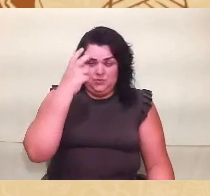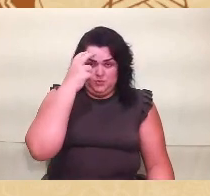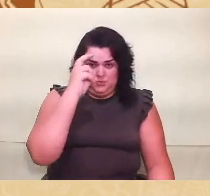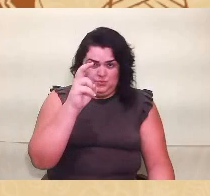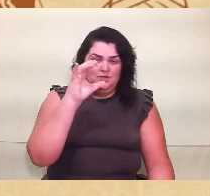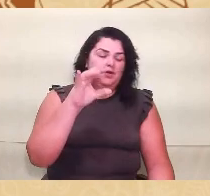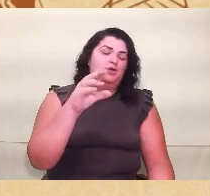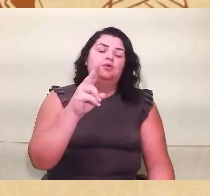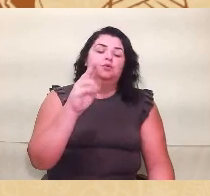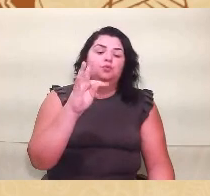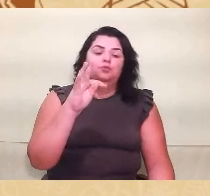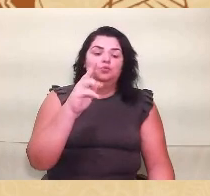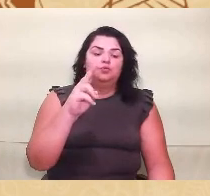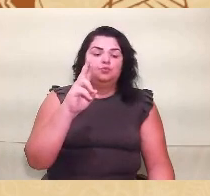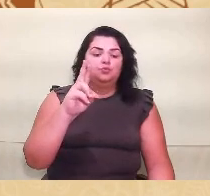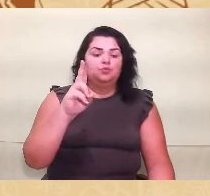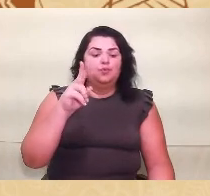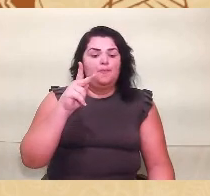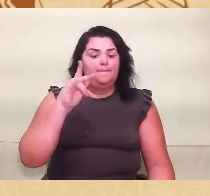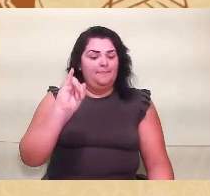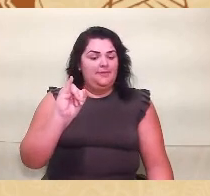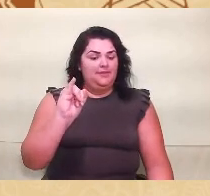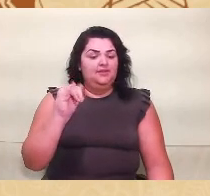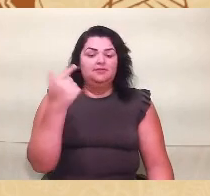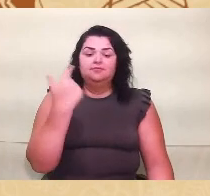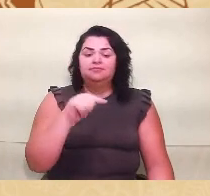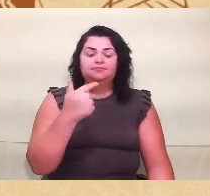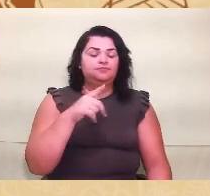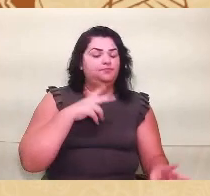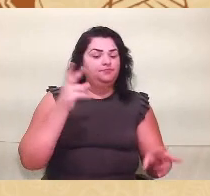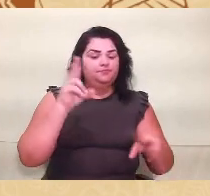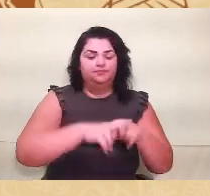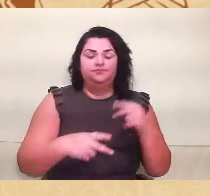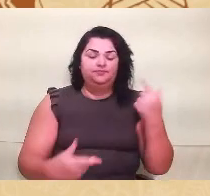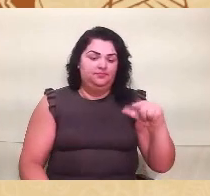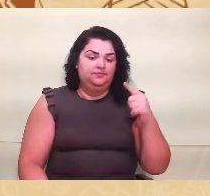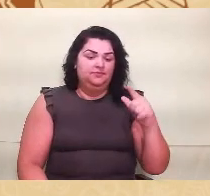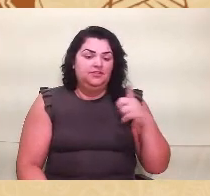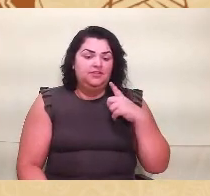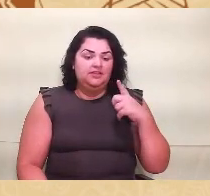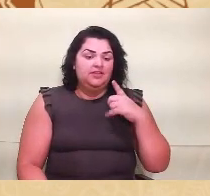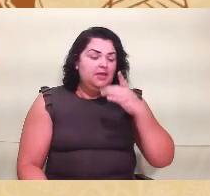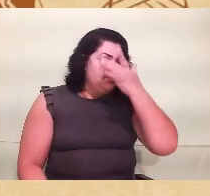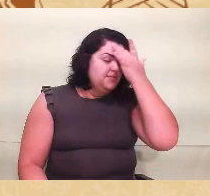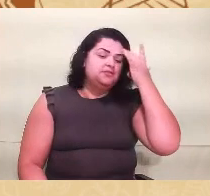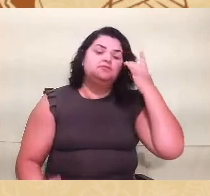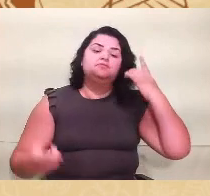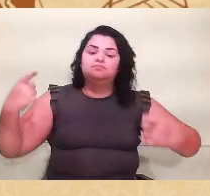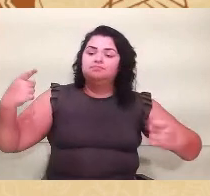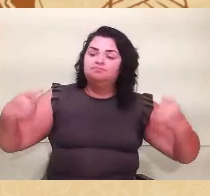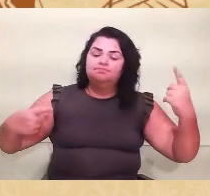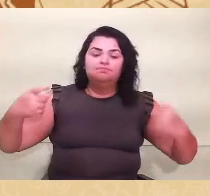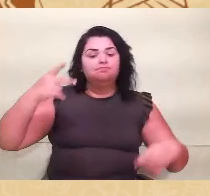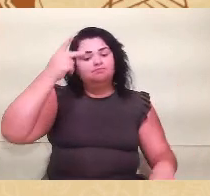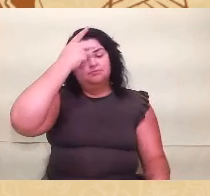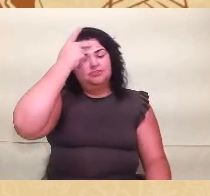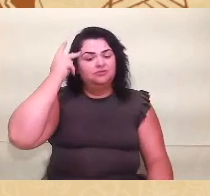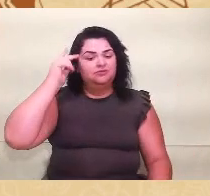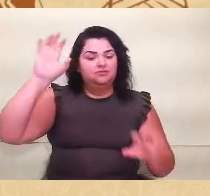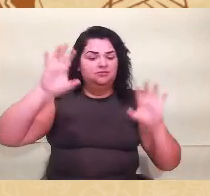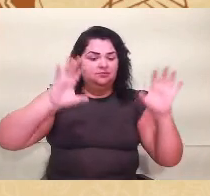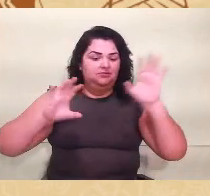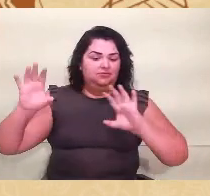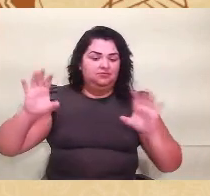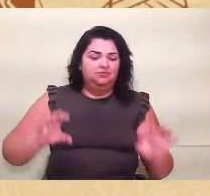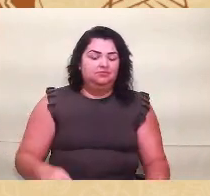tupi, não tinha prisioneiro. Entre a guerra entre os povos, o que acontecia?